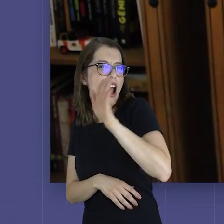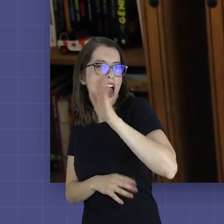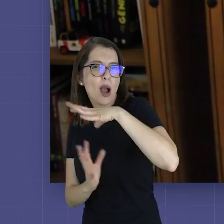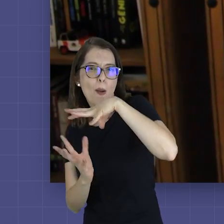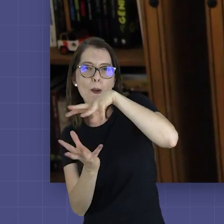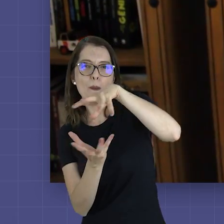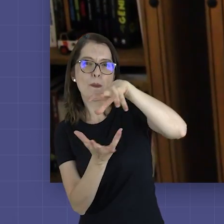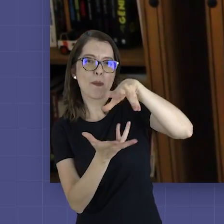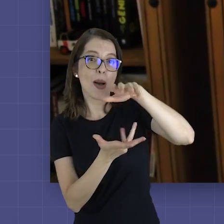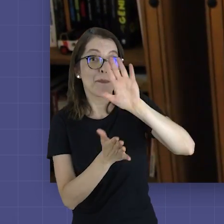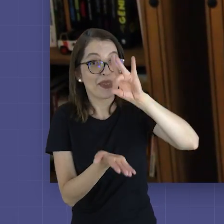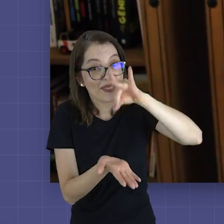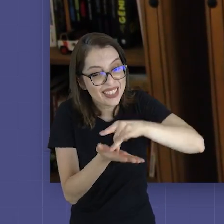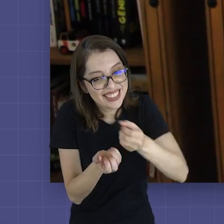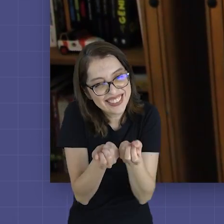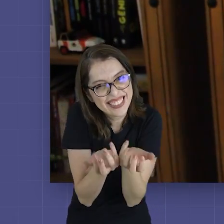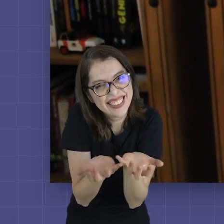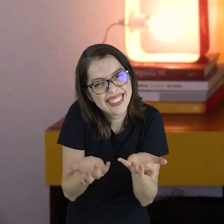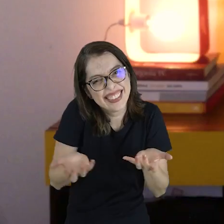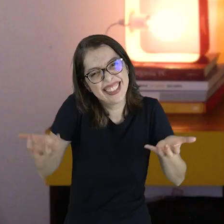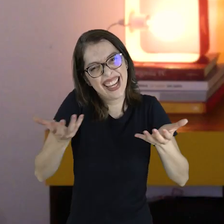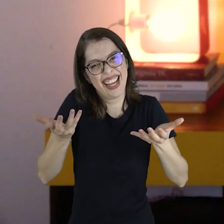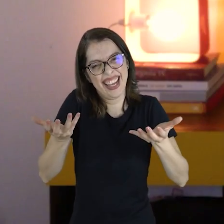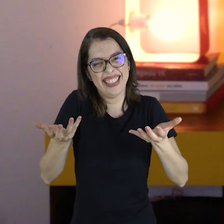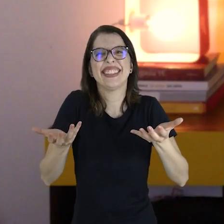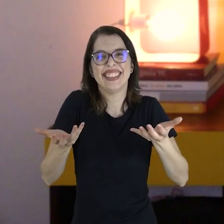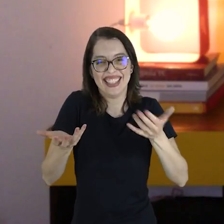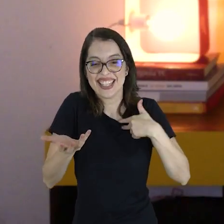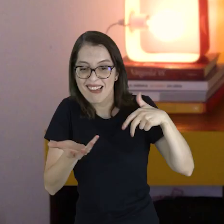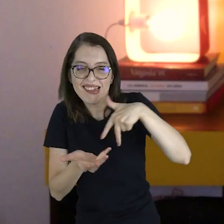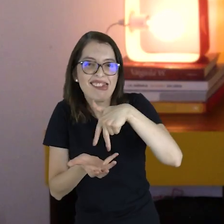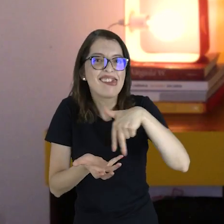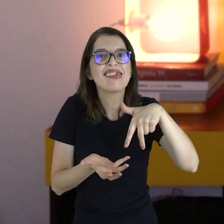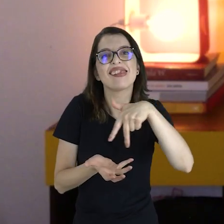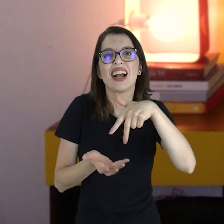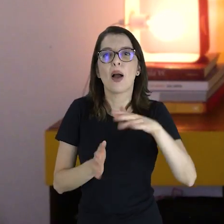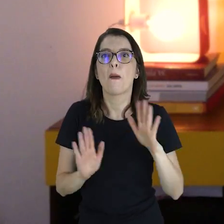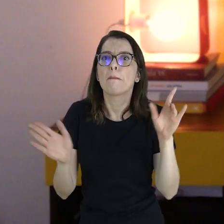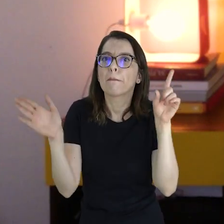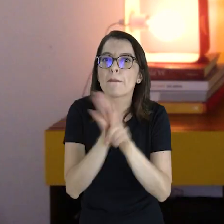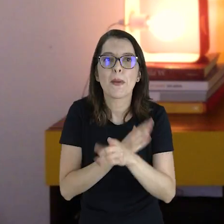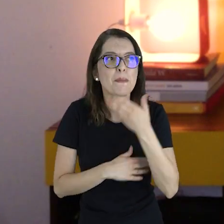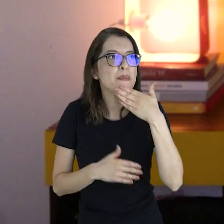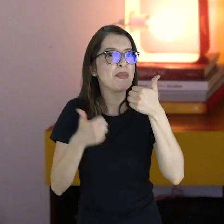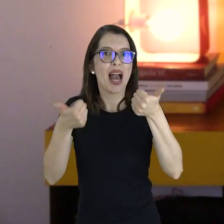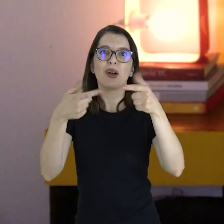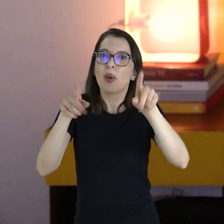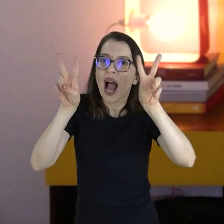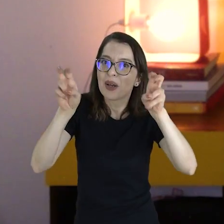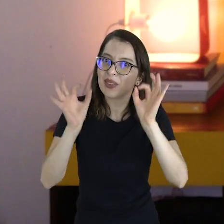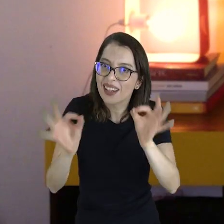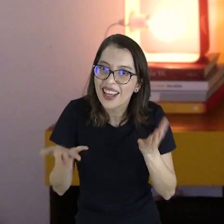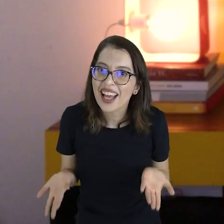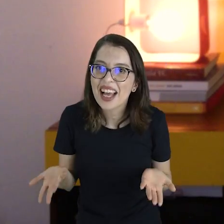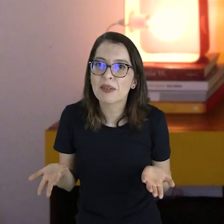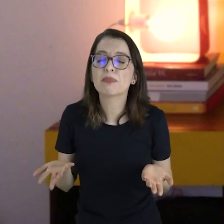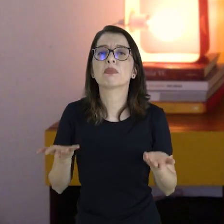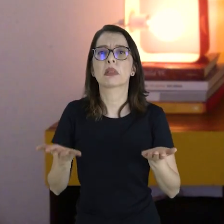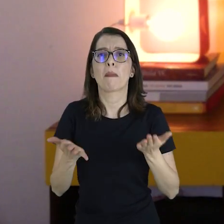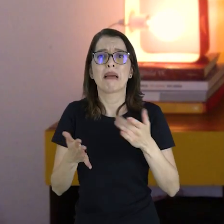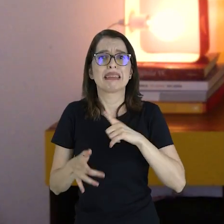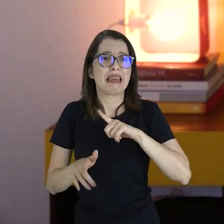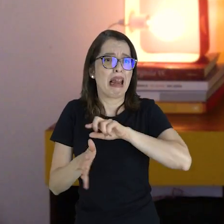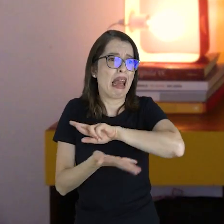explorando o mundo. E o mundo era o meu jardim. Ai, nada melhor do que perguntar para quem sabe do assunto, é ou não é?